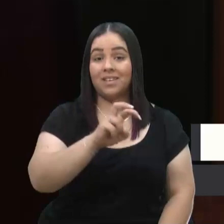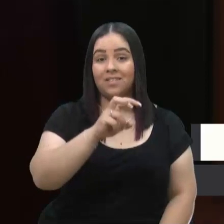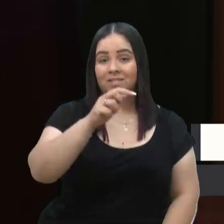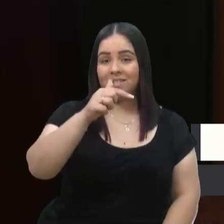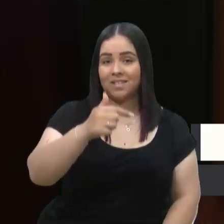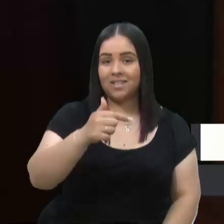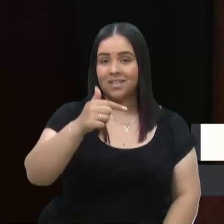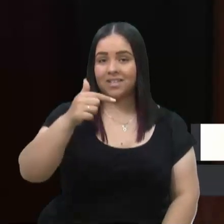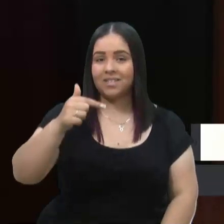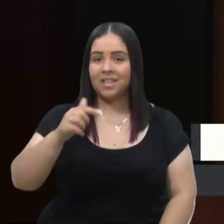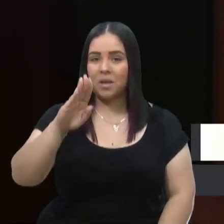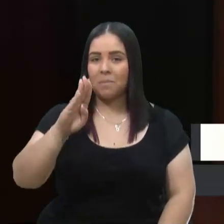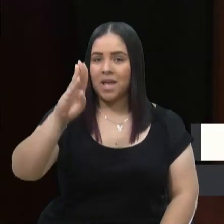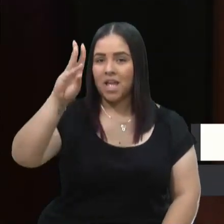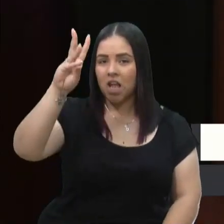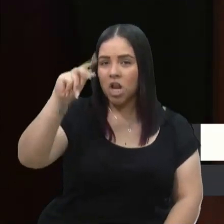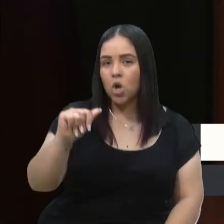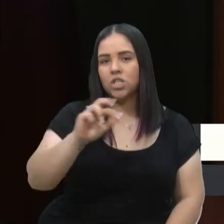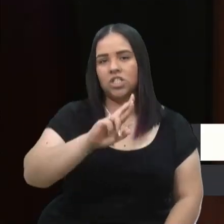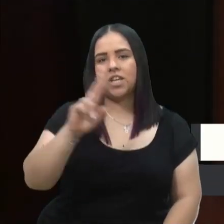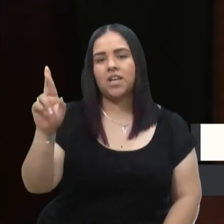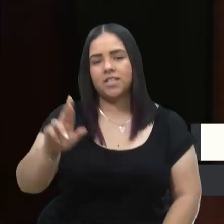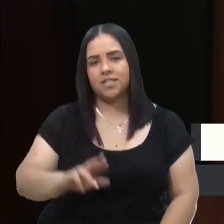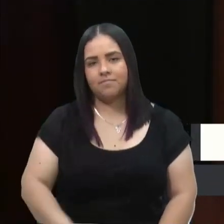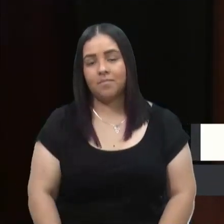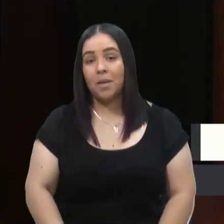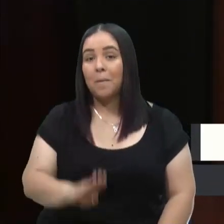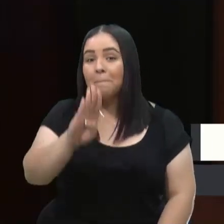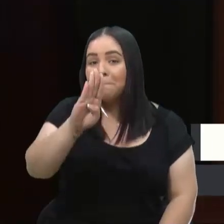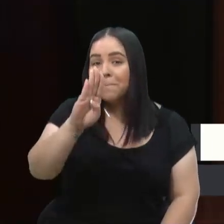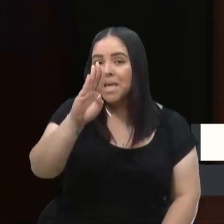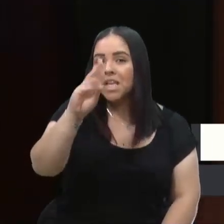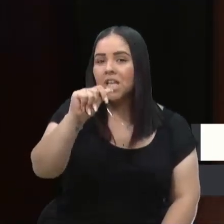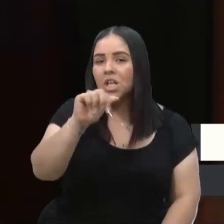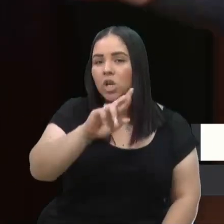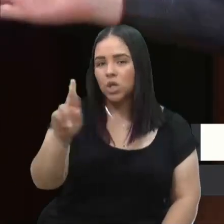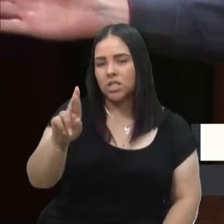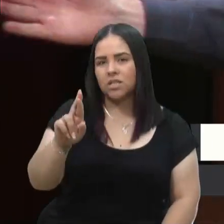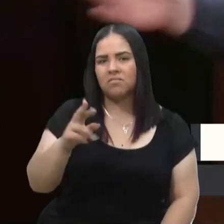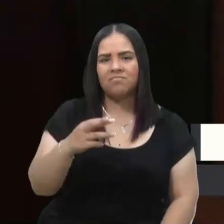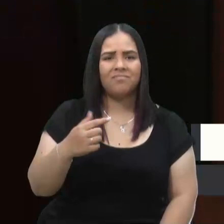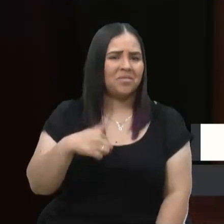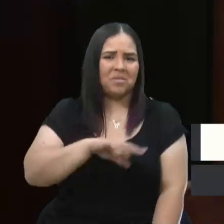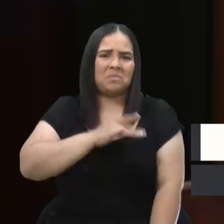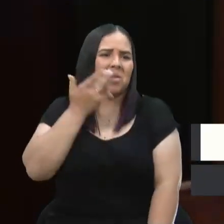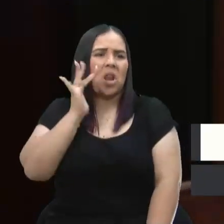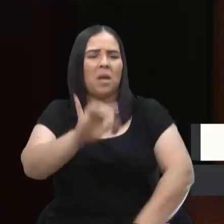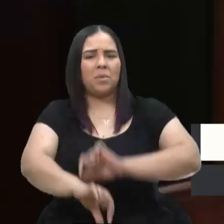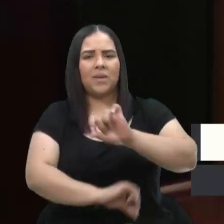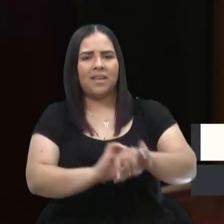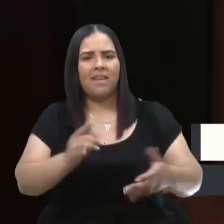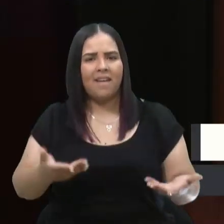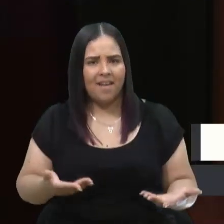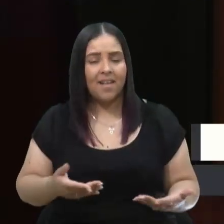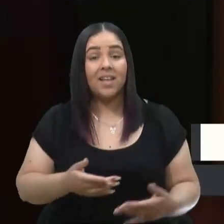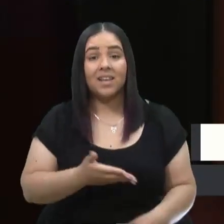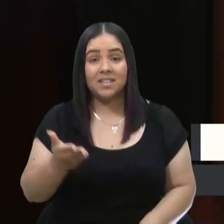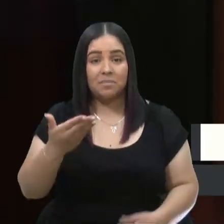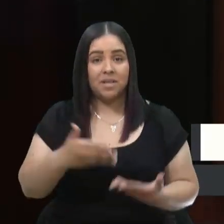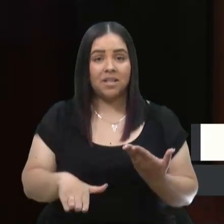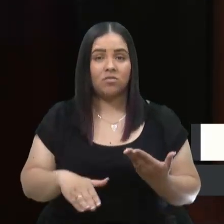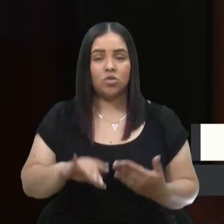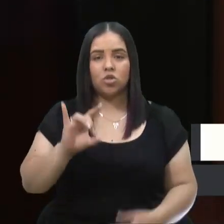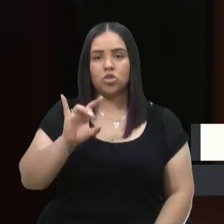577 bilhões de reais. Bilhões de reais. A gente nem sabe o que é isso, perderam em valor de mercado. Só